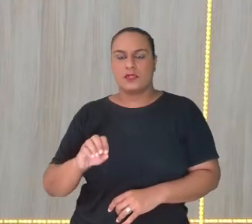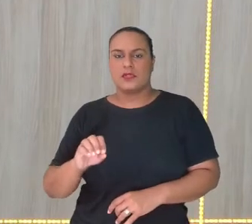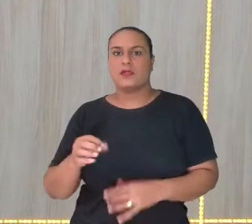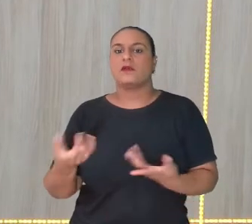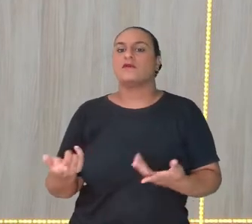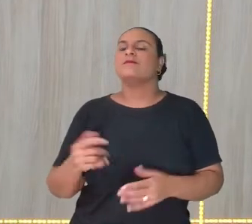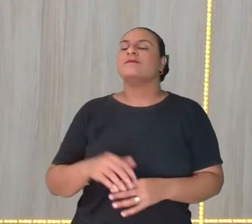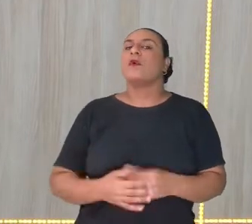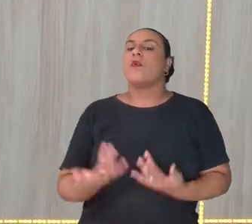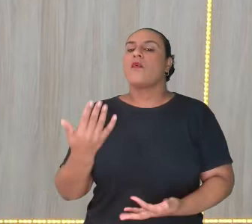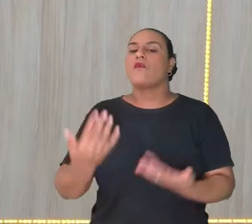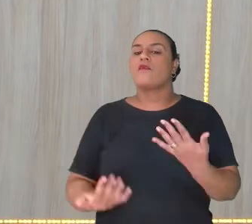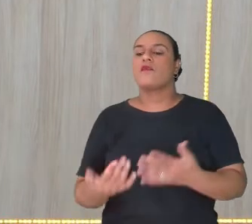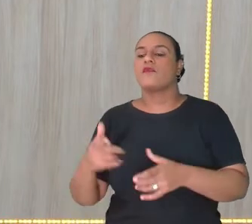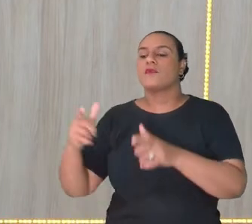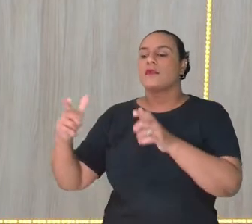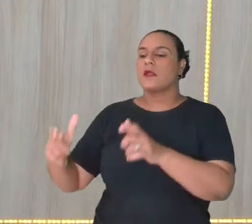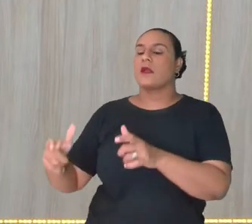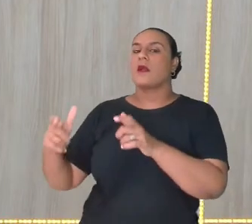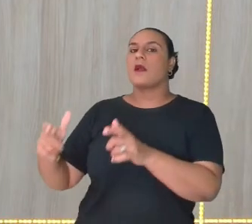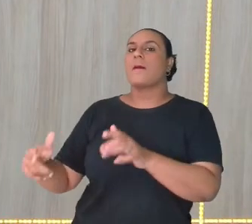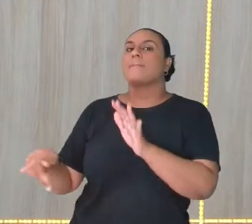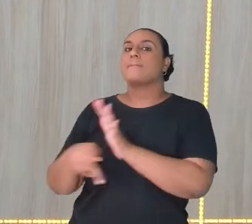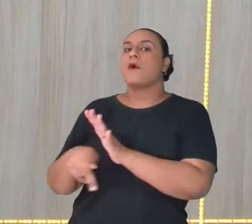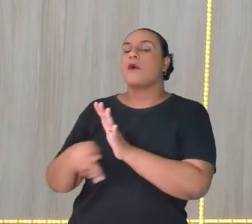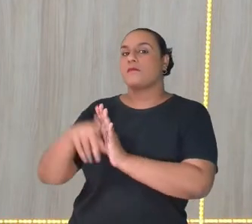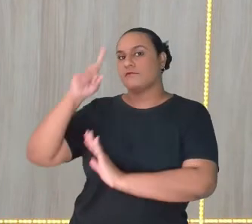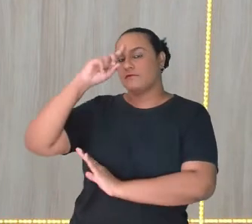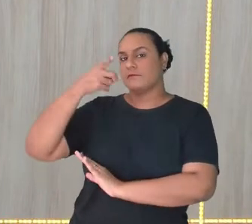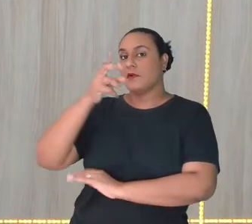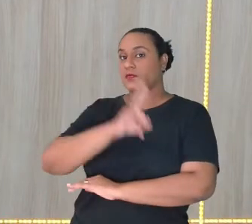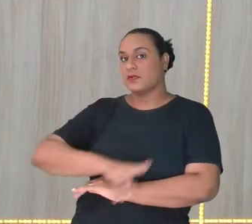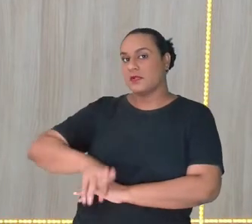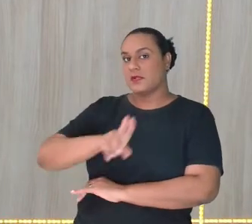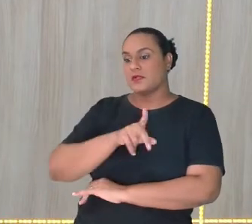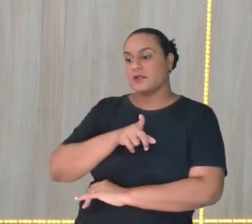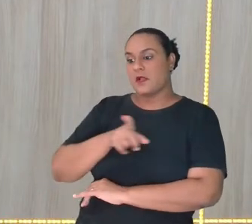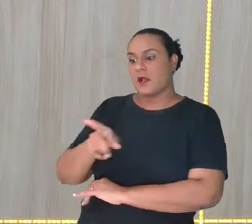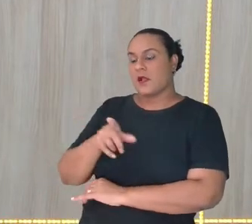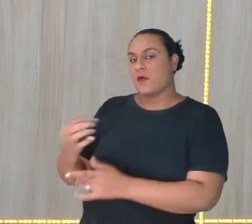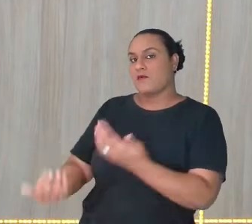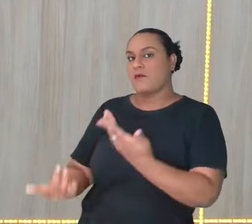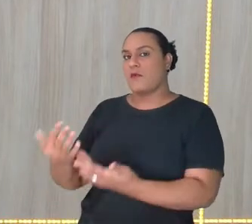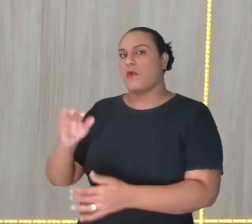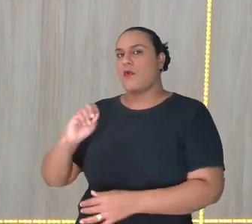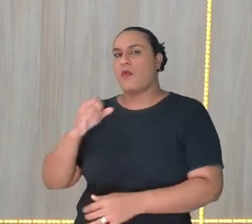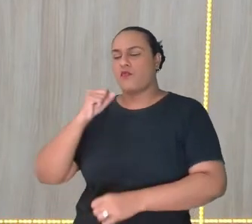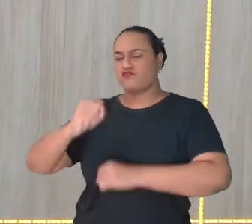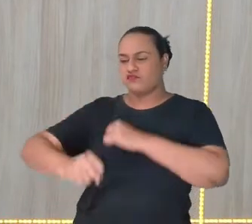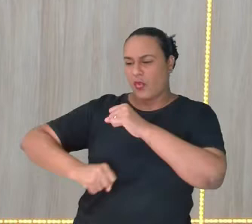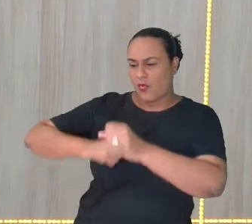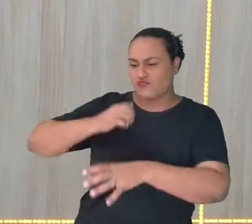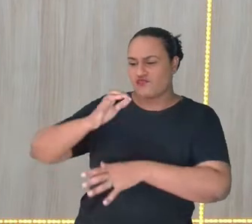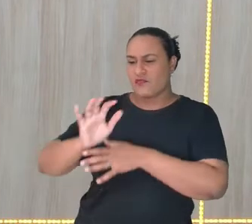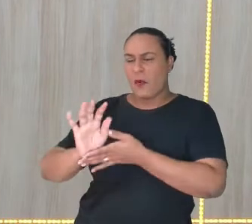nas terras do senhor. Para utilizar o forno, ou o moinho, né, para moer os